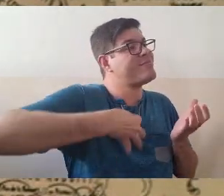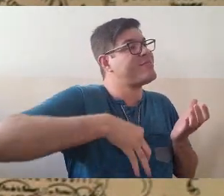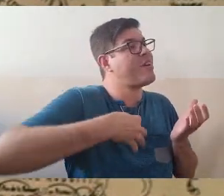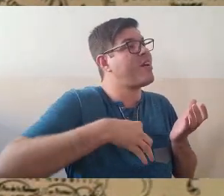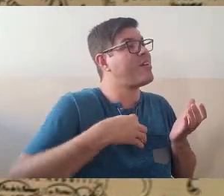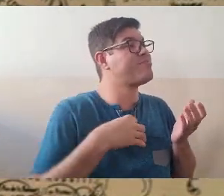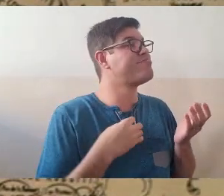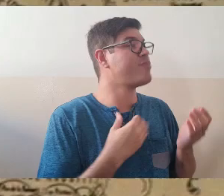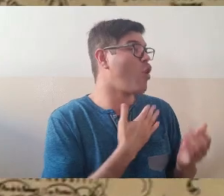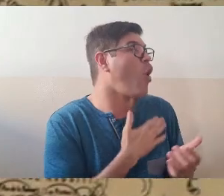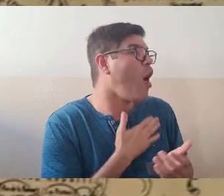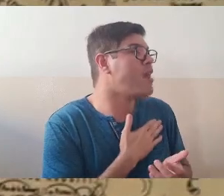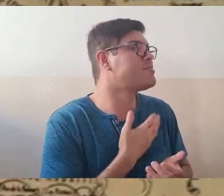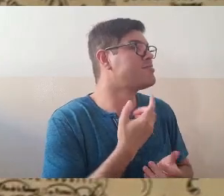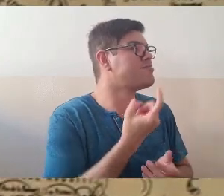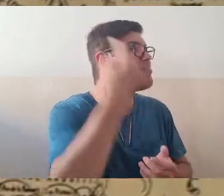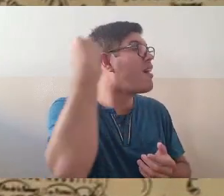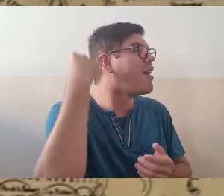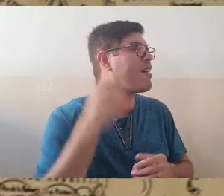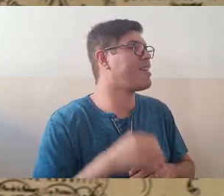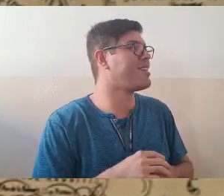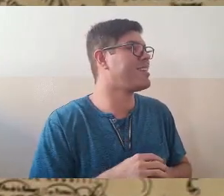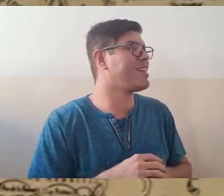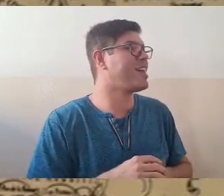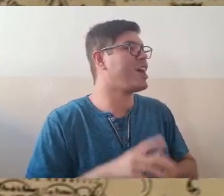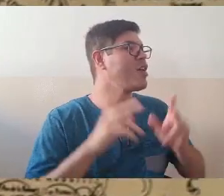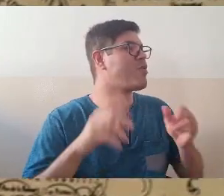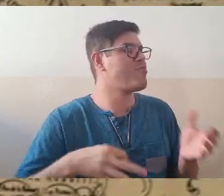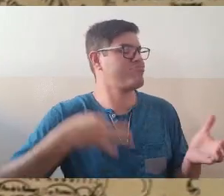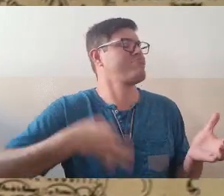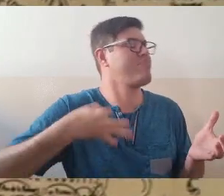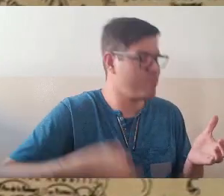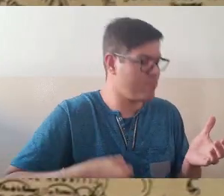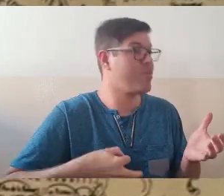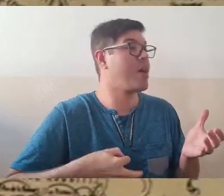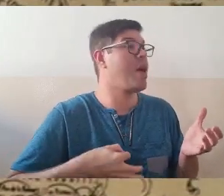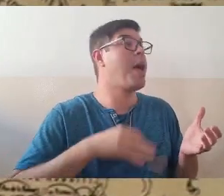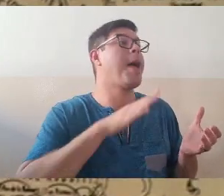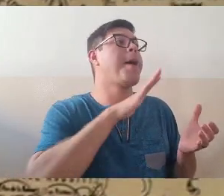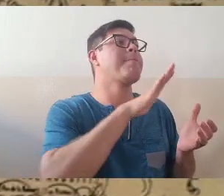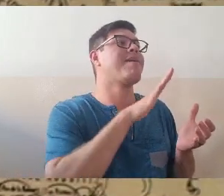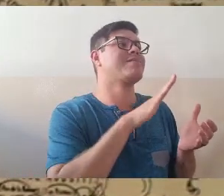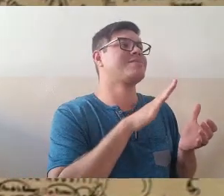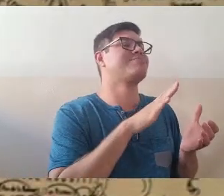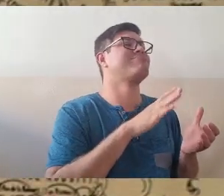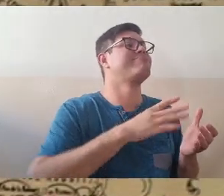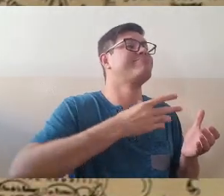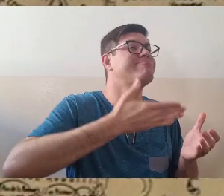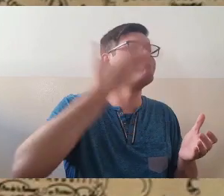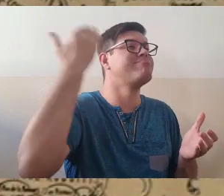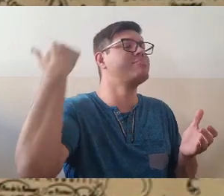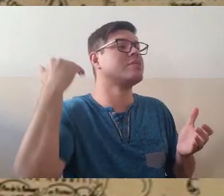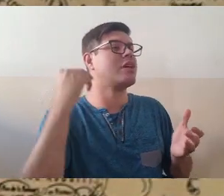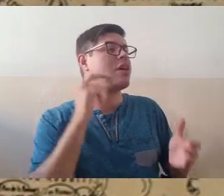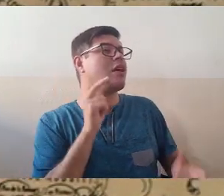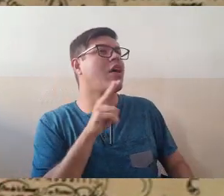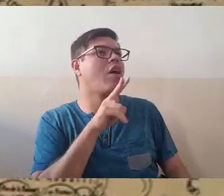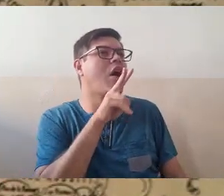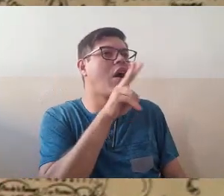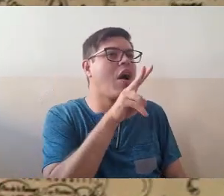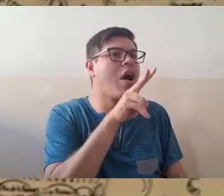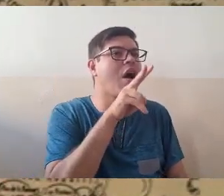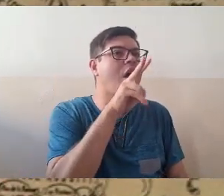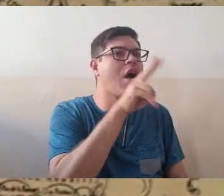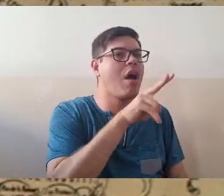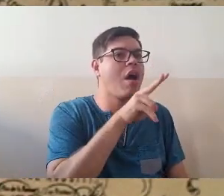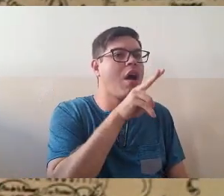jeito. Violão como se fosse uma guitarra havaiana. Ah, sim. Então isso, Fica na desde horizontal. pequeno, vendo o vô, né, o biso, né, O